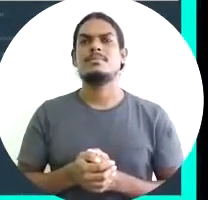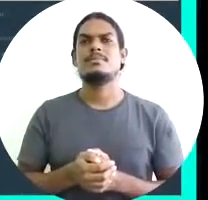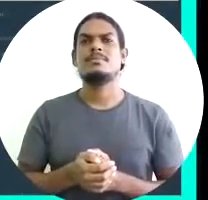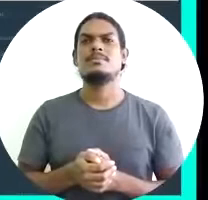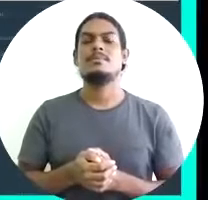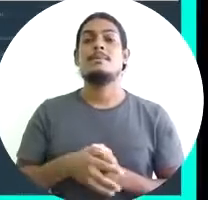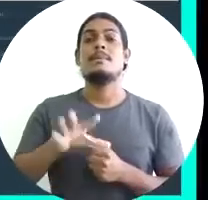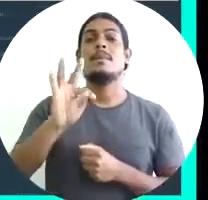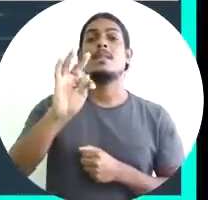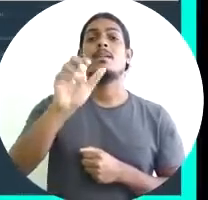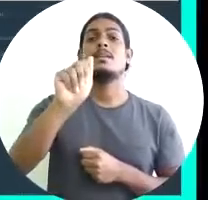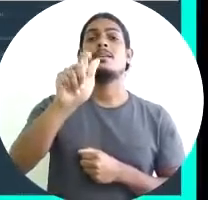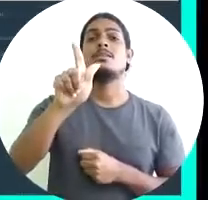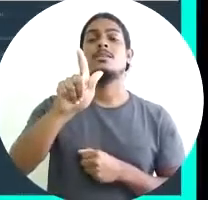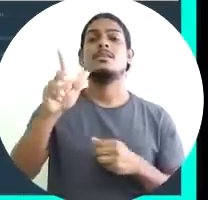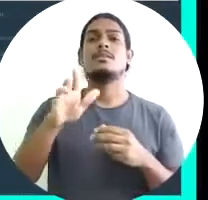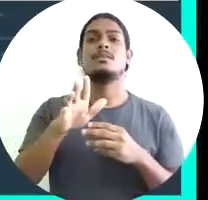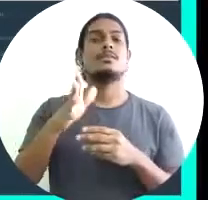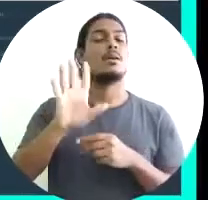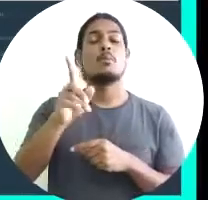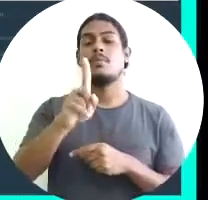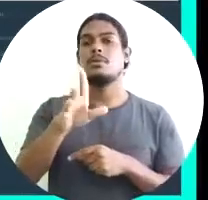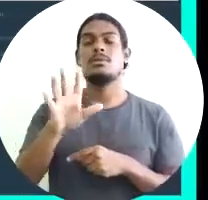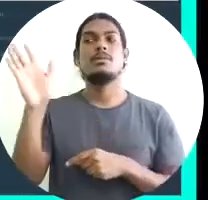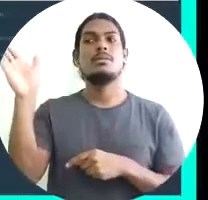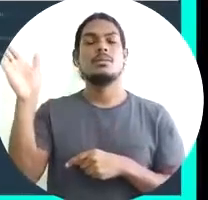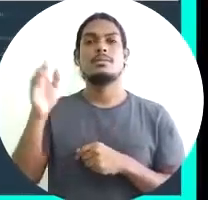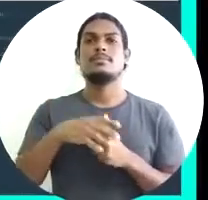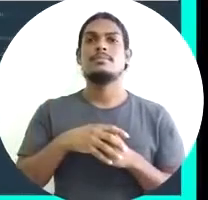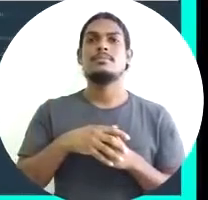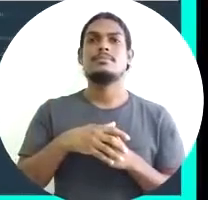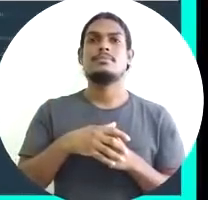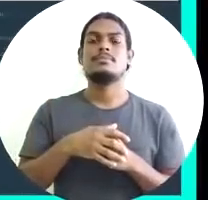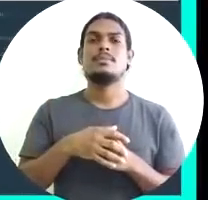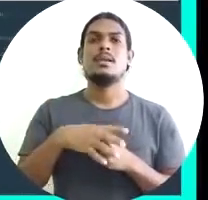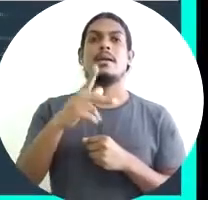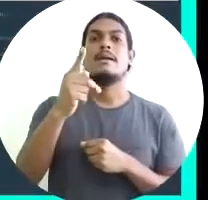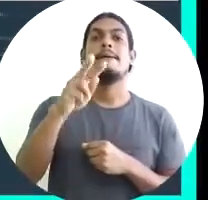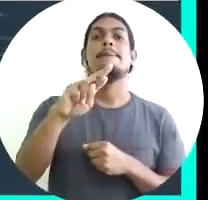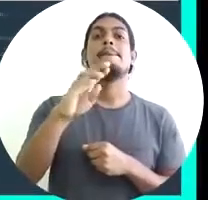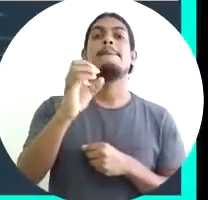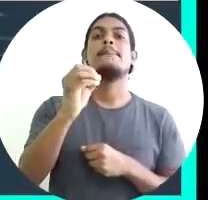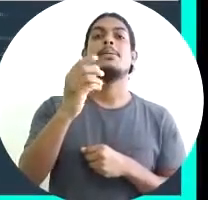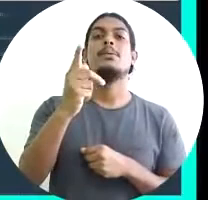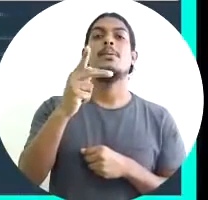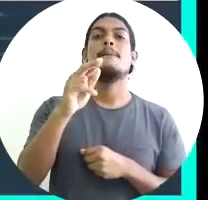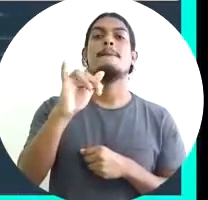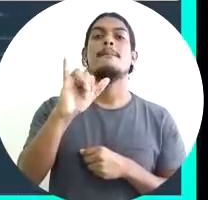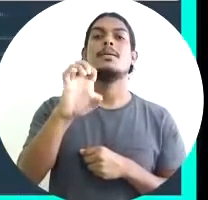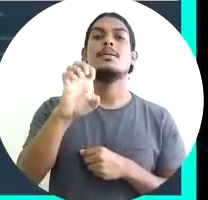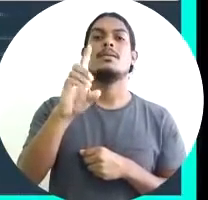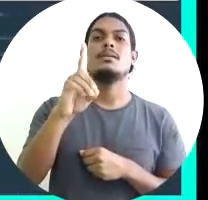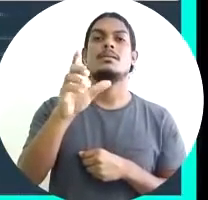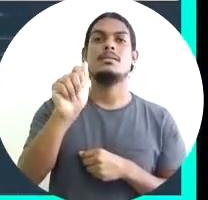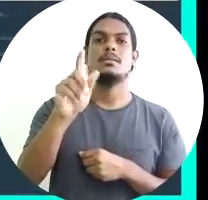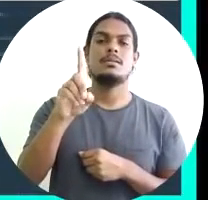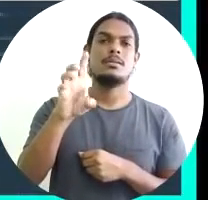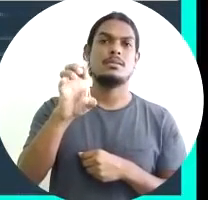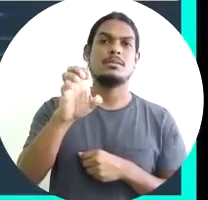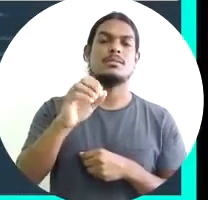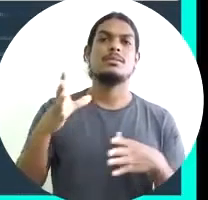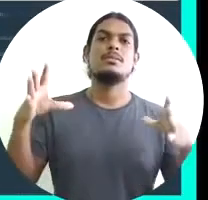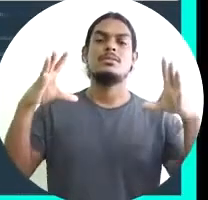a tag de resumo, a propriedade de resumo, que no caso é a list, que ela vai